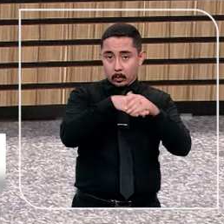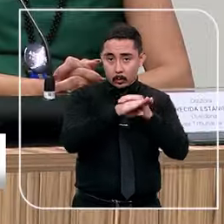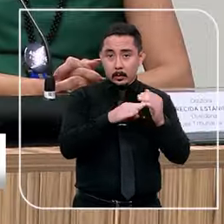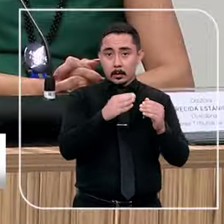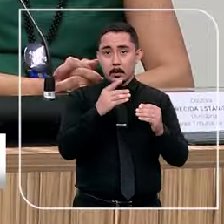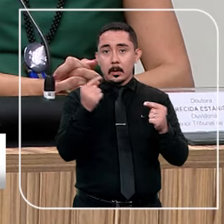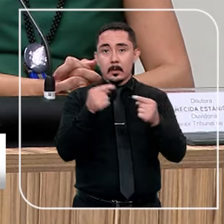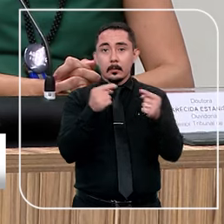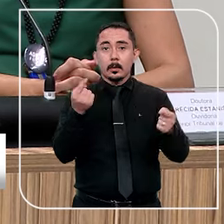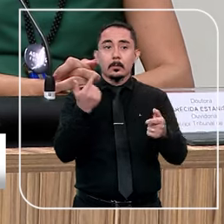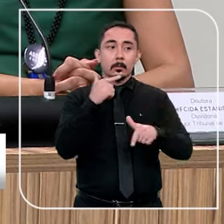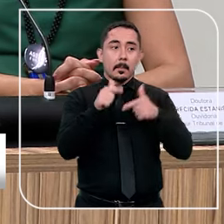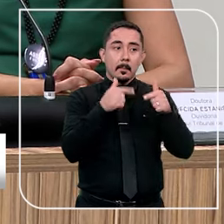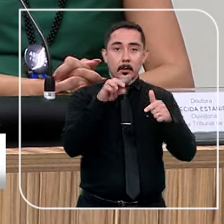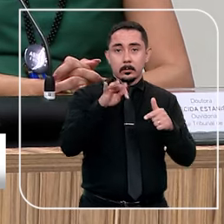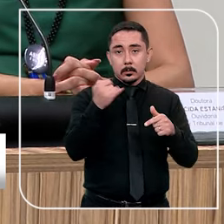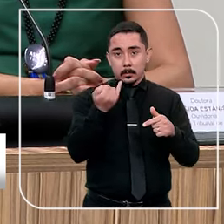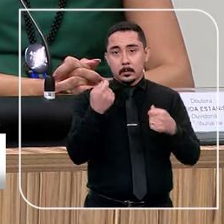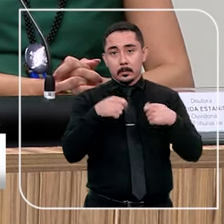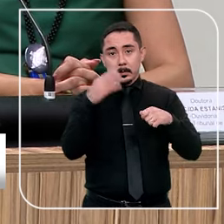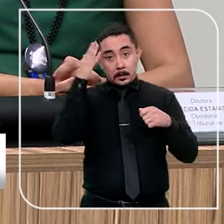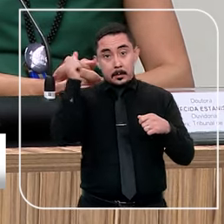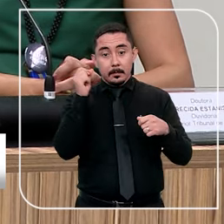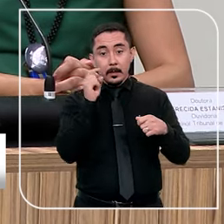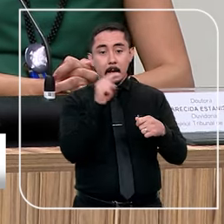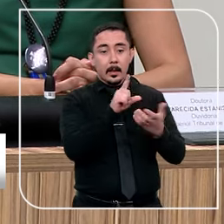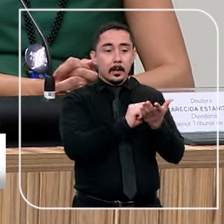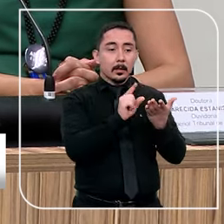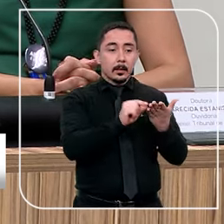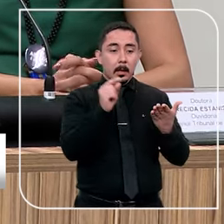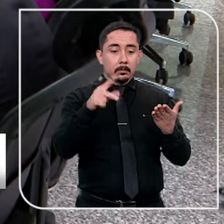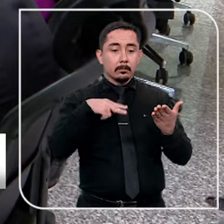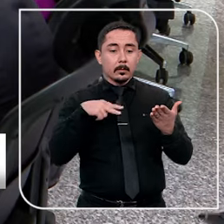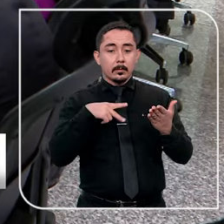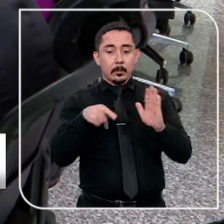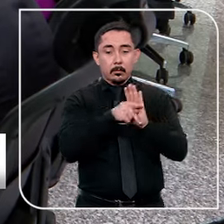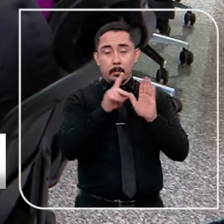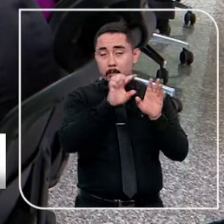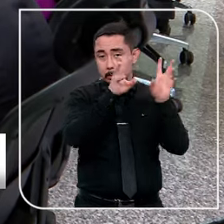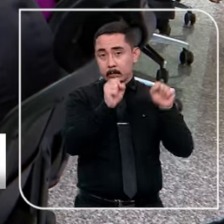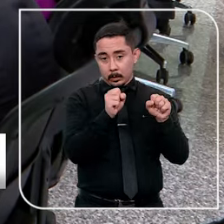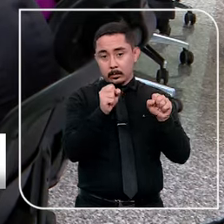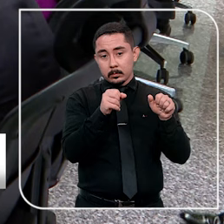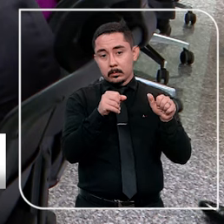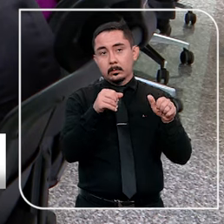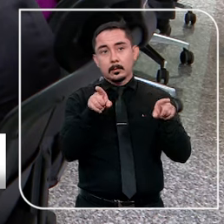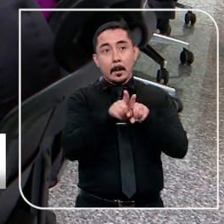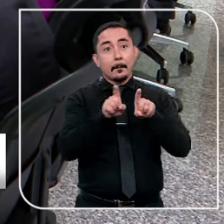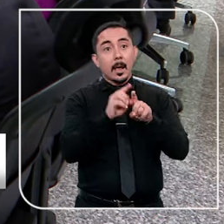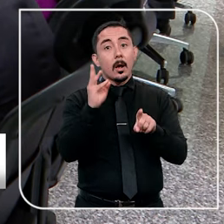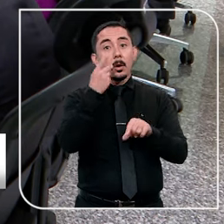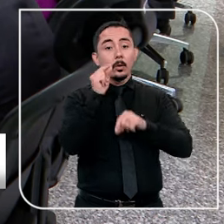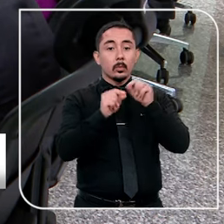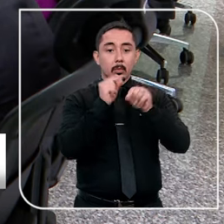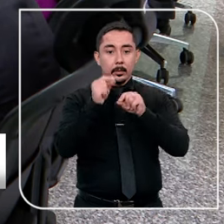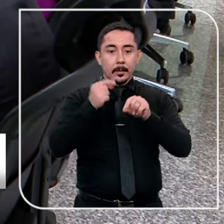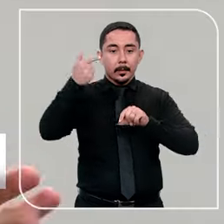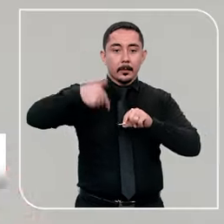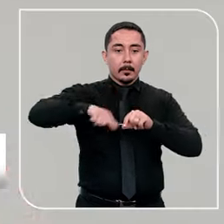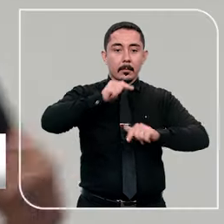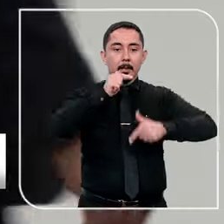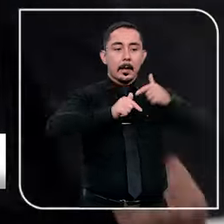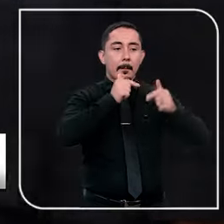importante para que o usuário do serviço do STJ saiba Quais são os dados pessoais tratados pelo tribunal o que acontece com